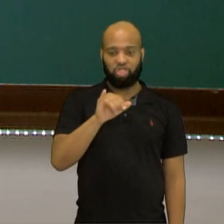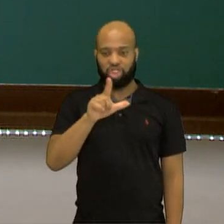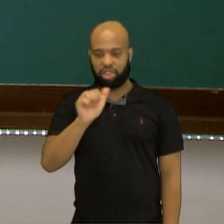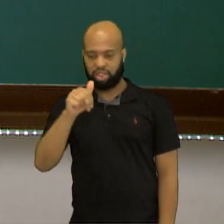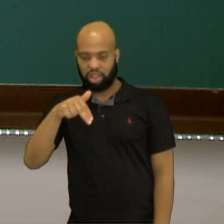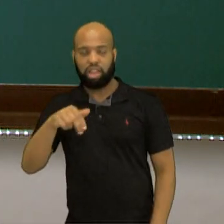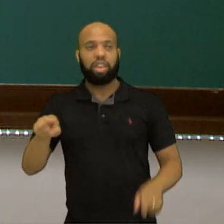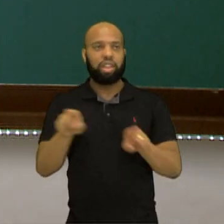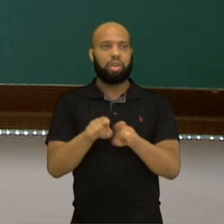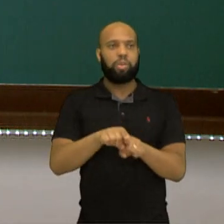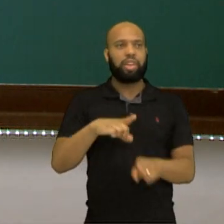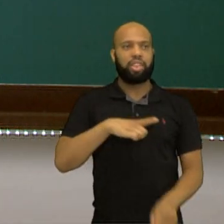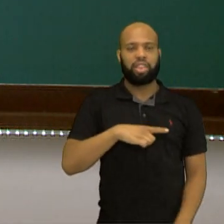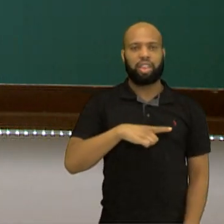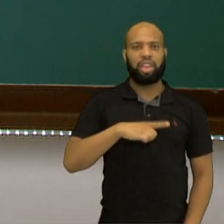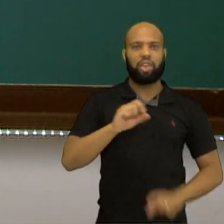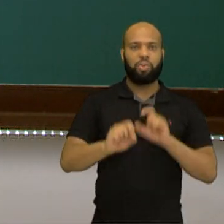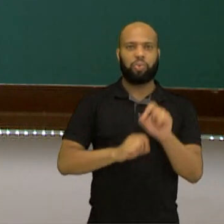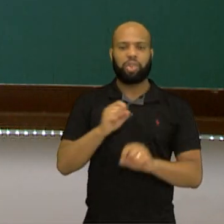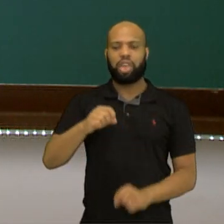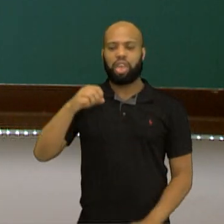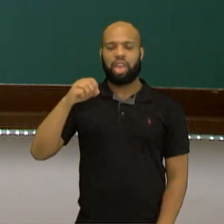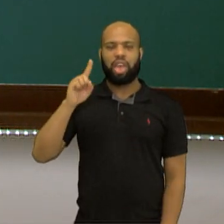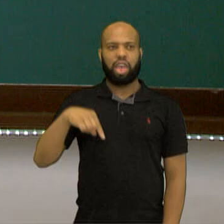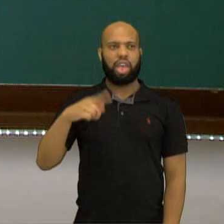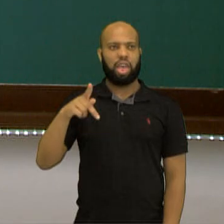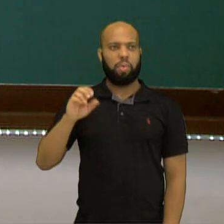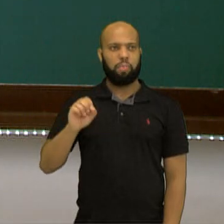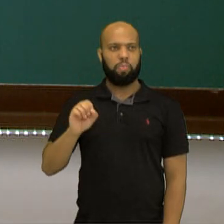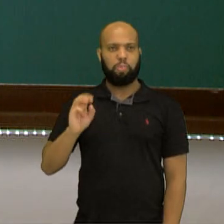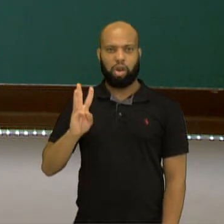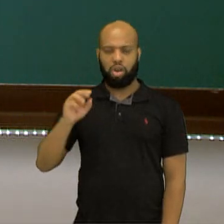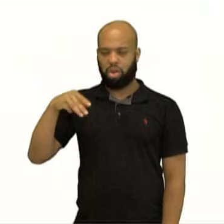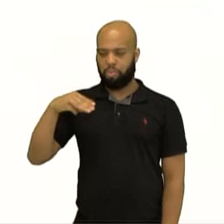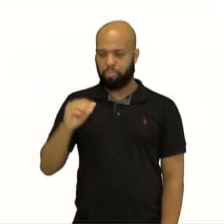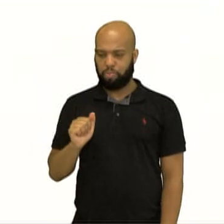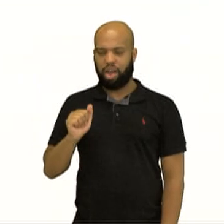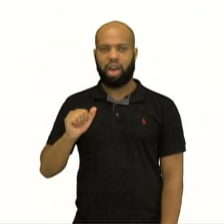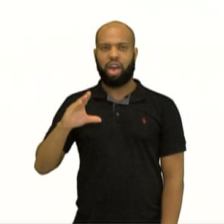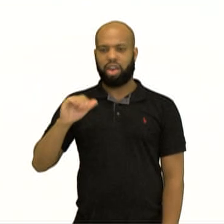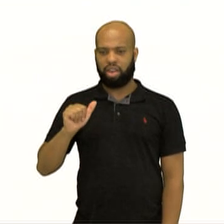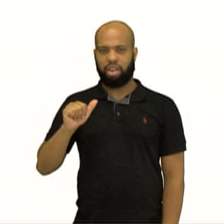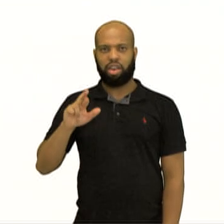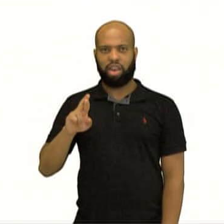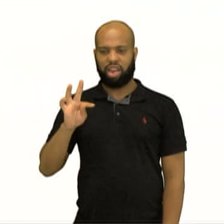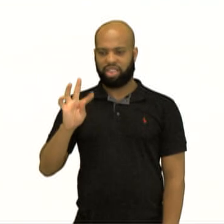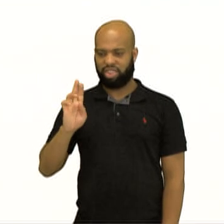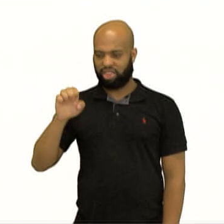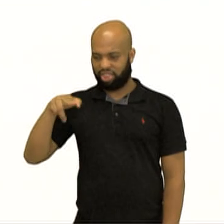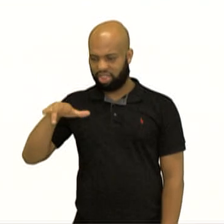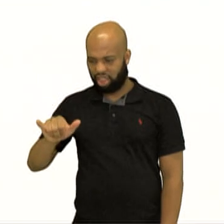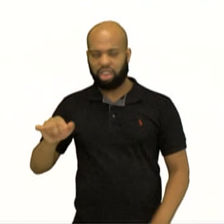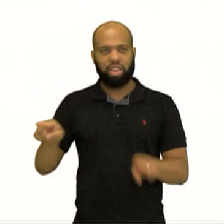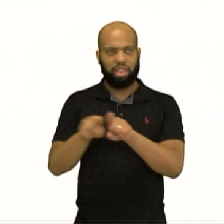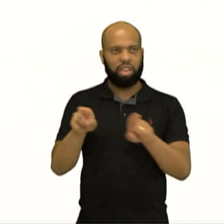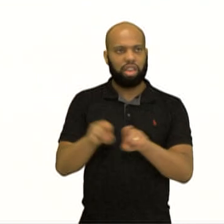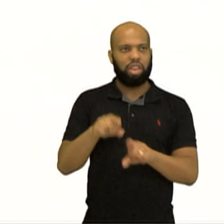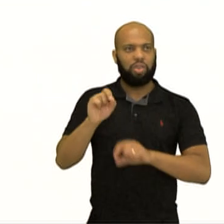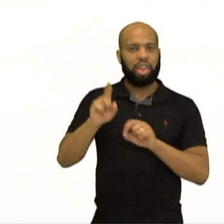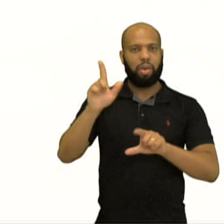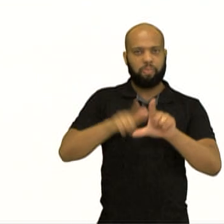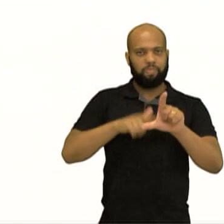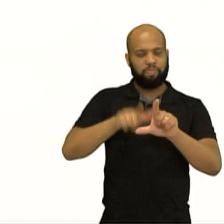Paul McCartney, ele escreveu aqui, está bem pequenininho, mas aqui embaixo está escrito o nome da música, que é o Blackbird, né, que é uma música